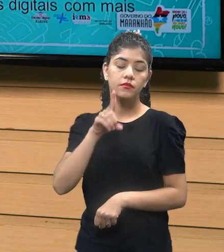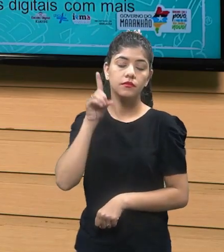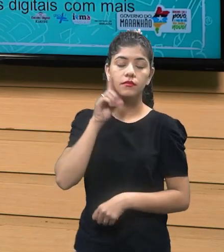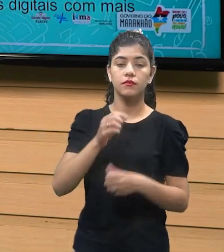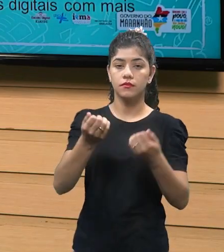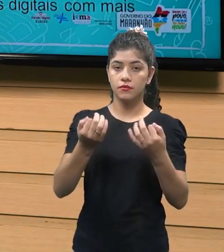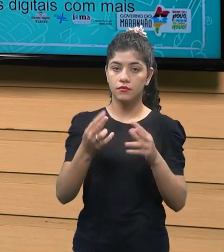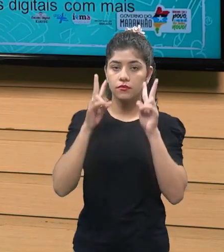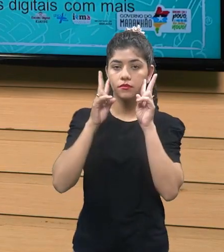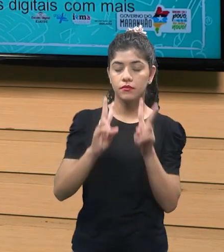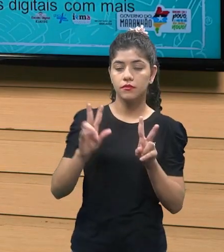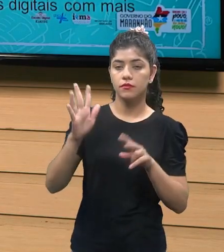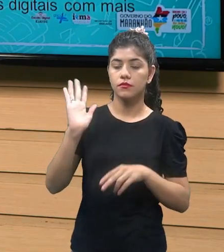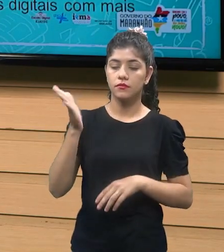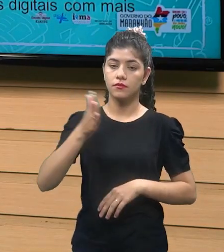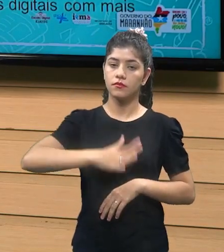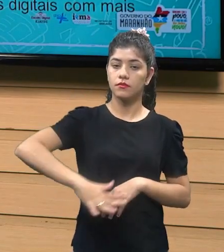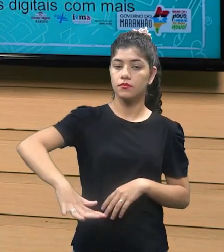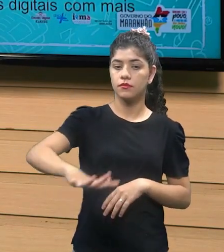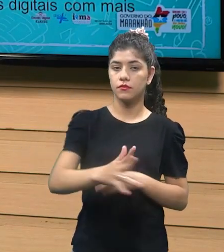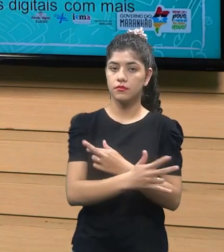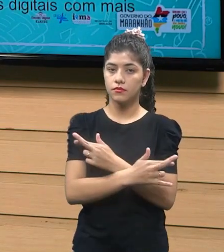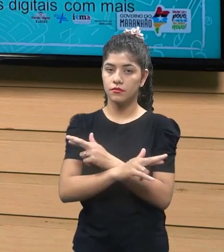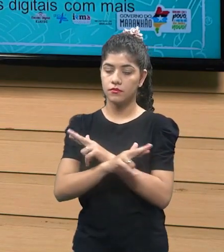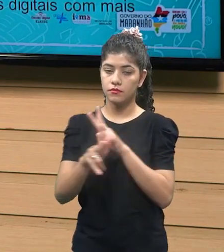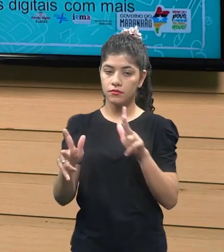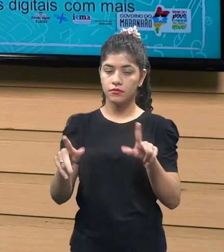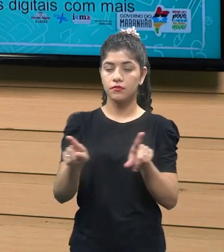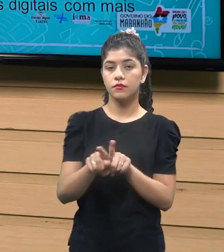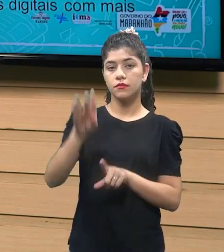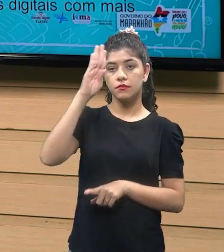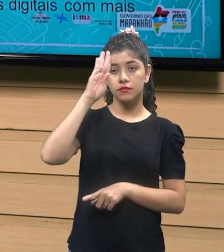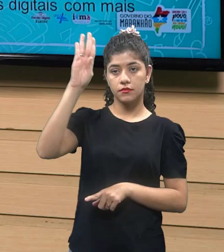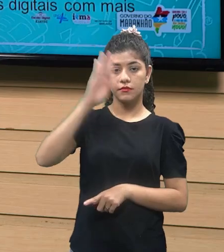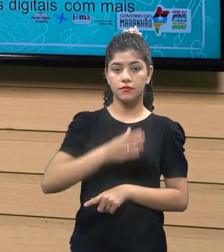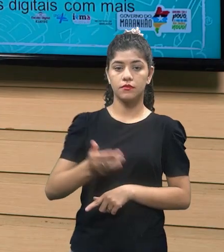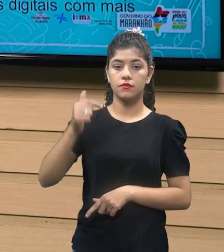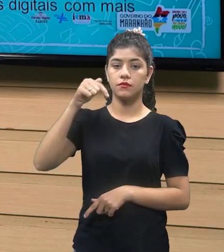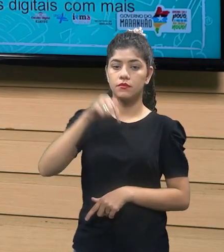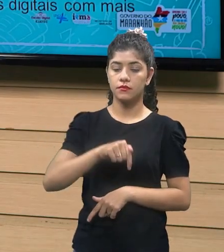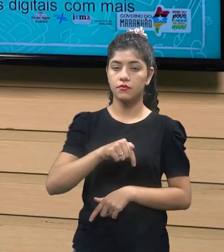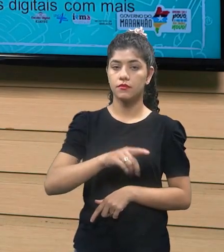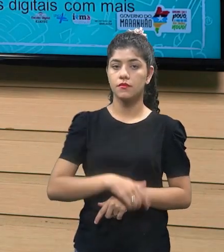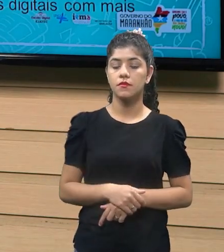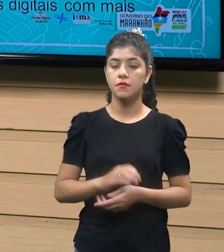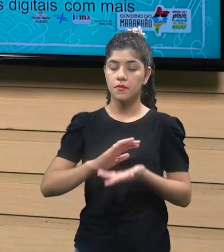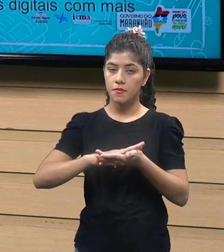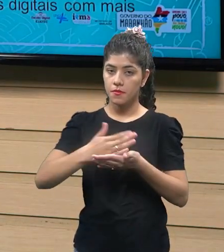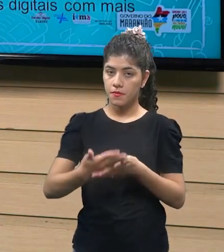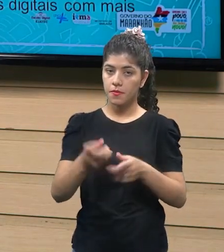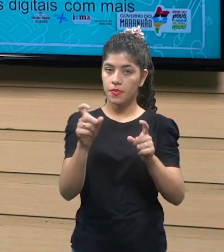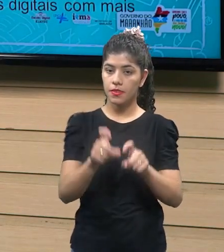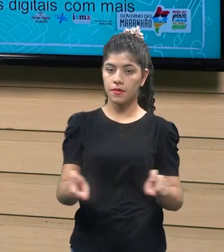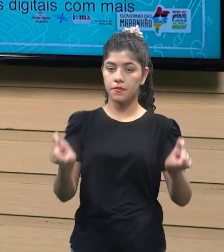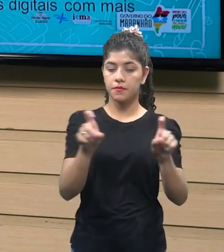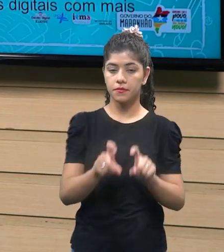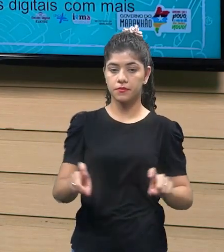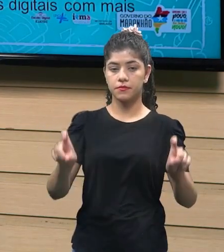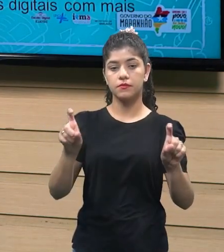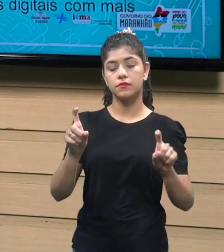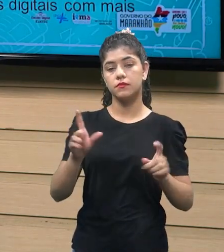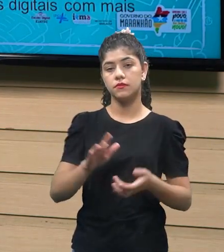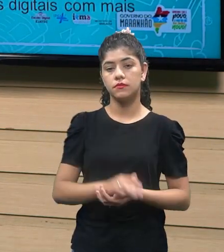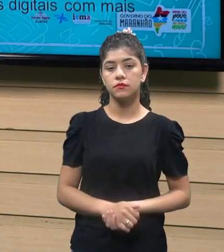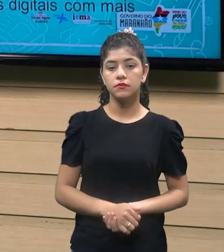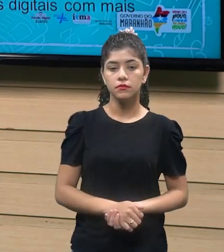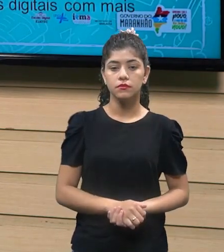em diferentes áreas, mas principalmente aqui na área de informática, na área de informação, de